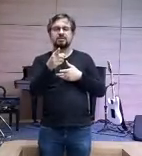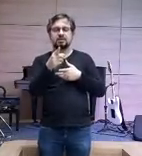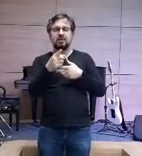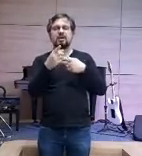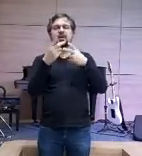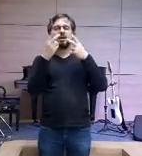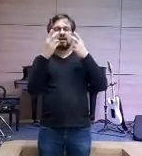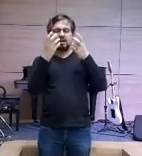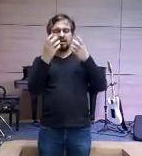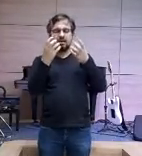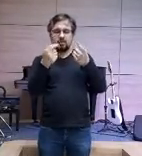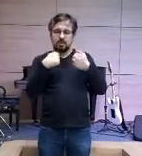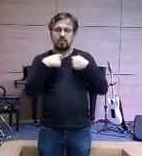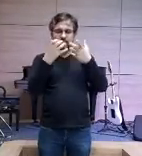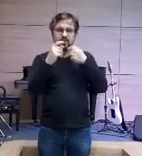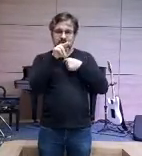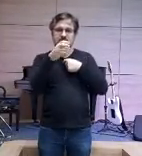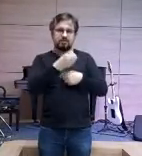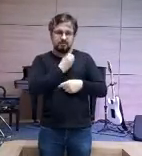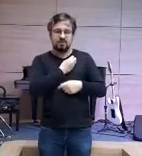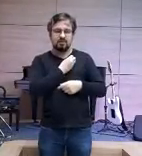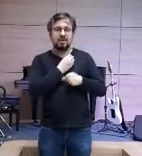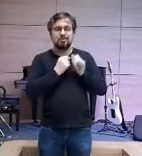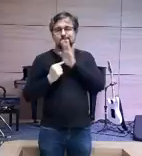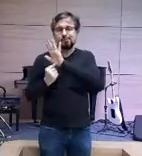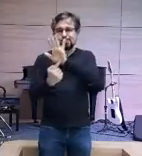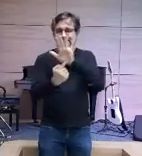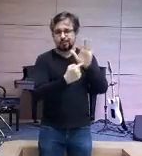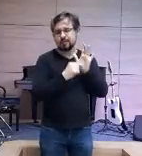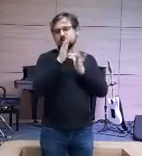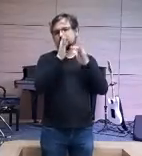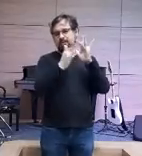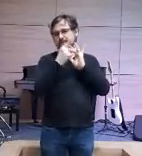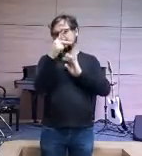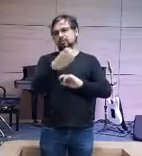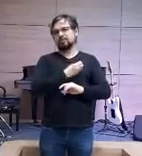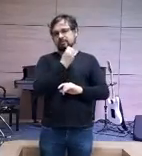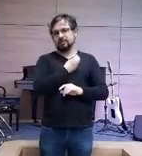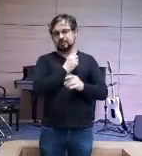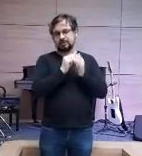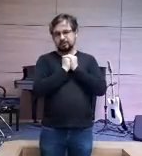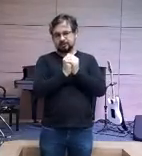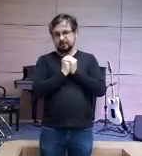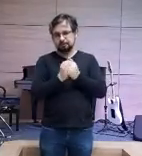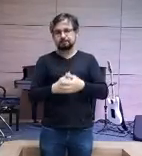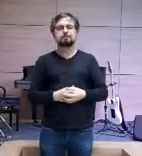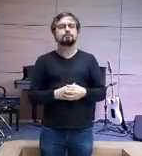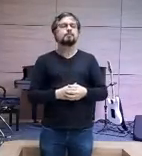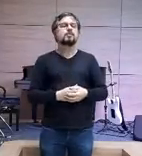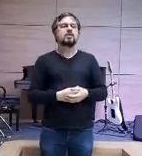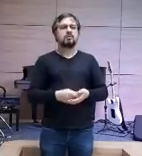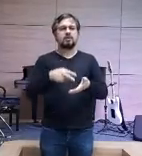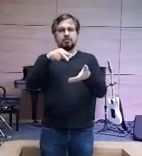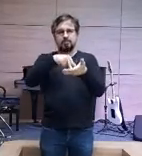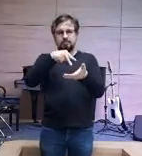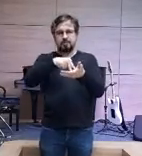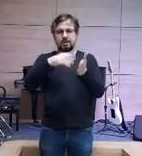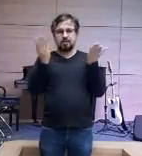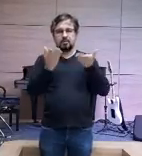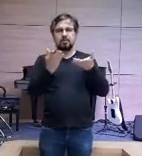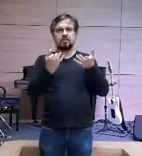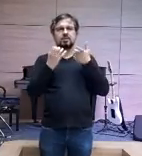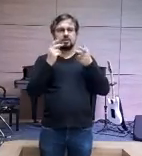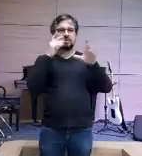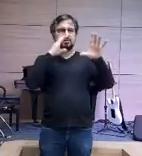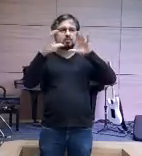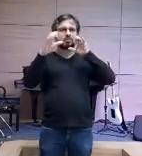pussy Jesus sobre a sua vida eu vou convidar você ficar em pé nesse instante eu gostaria